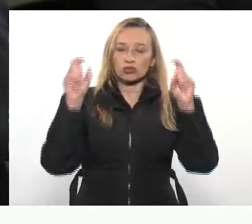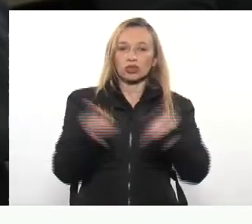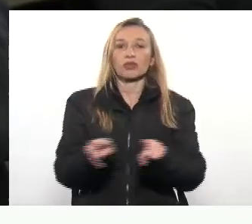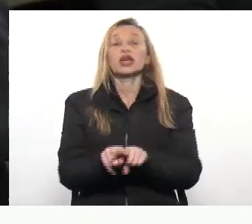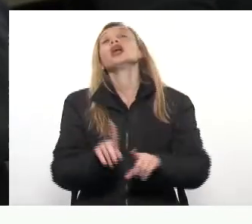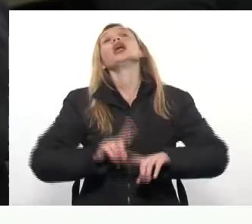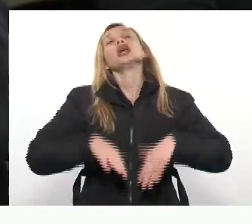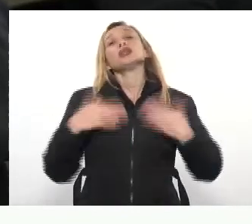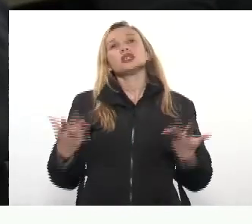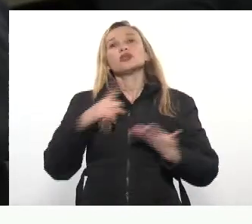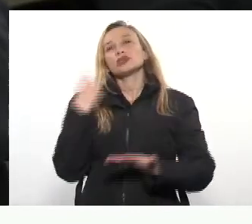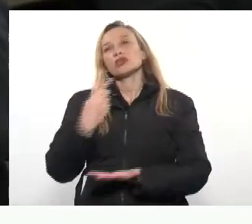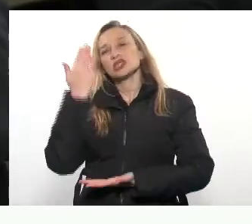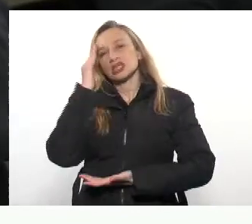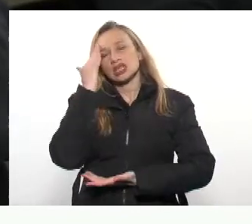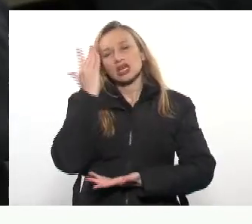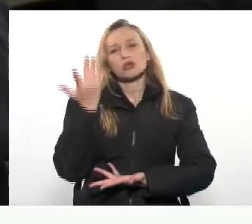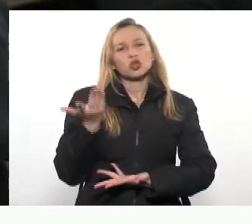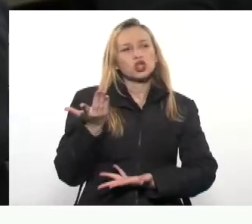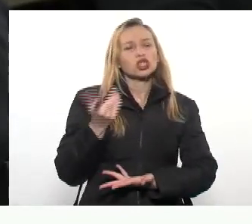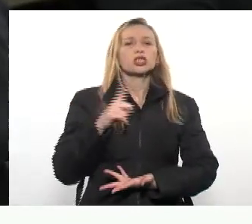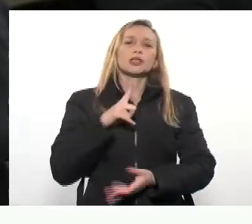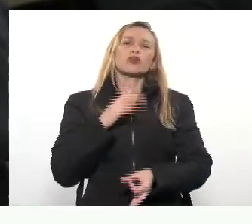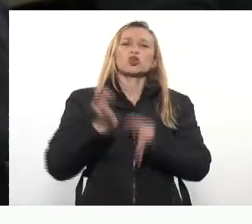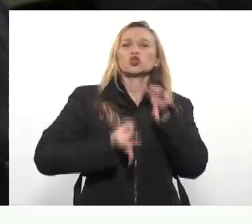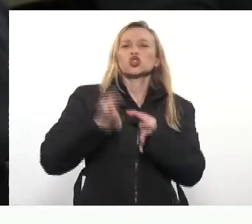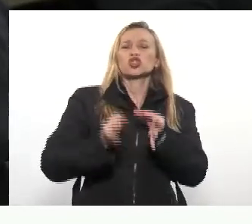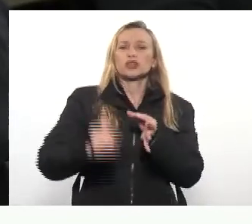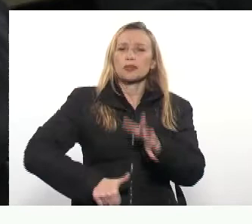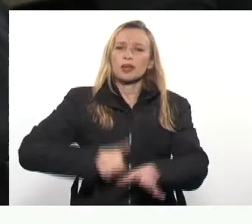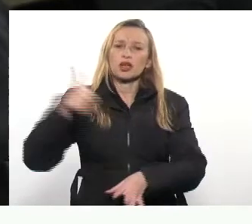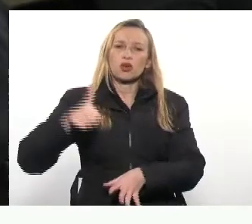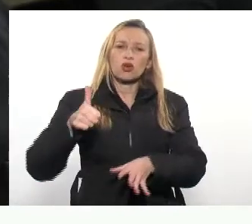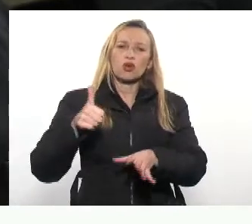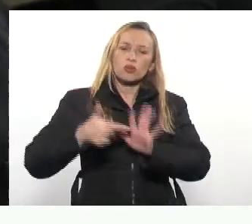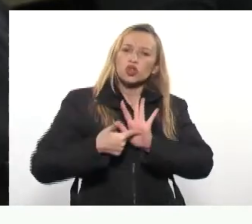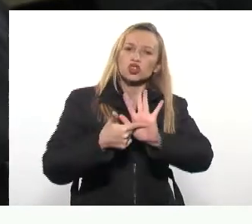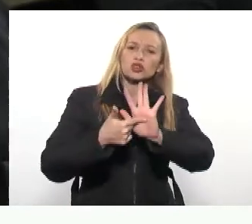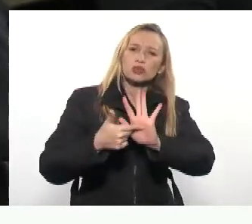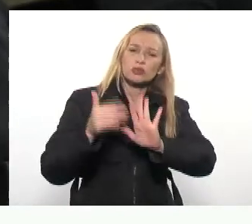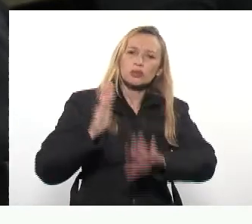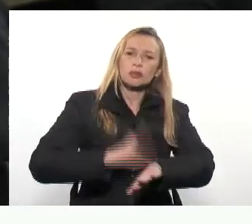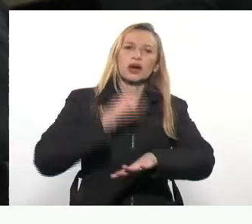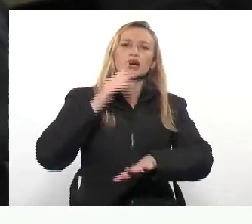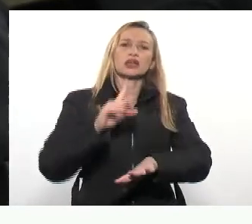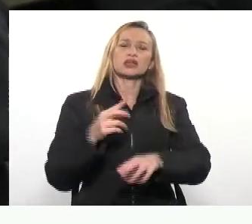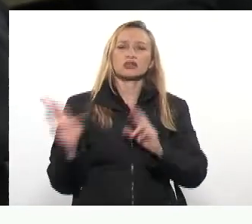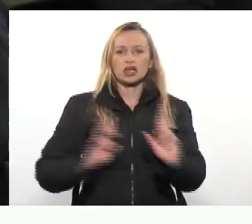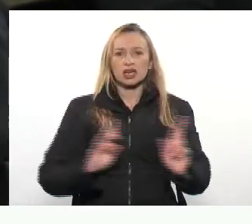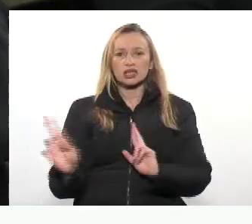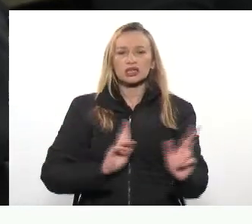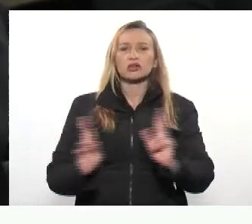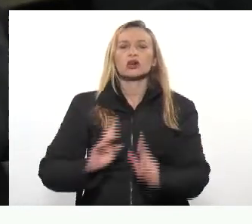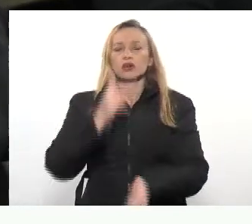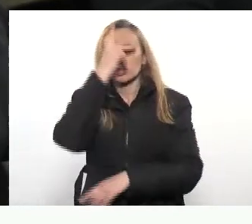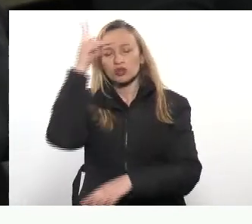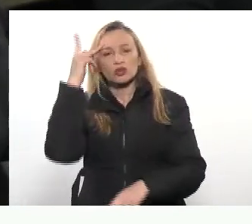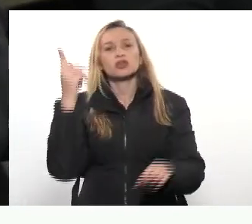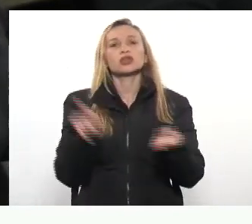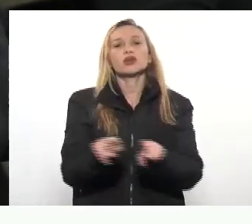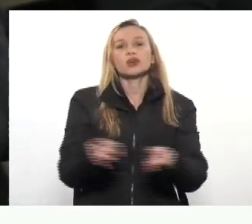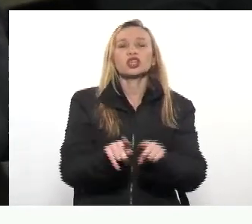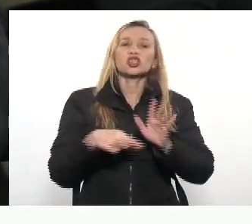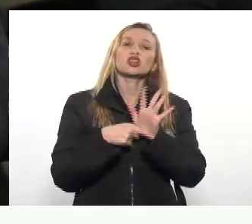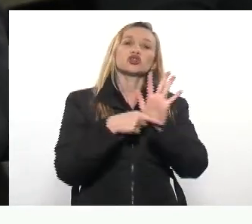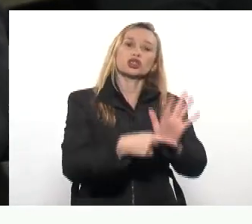gente entende que está gerando aí uma justiça maior, uma transparência maior na nossa relação com os nossos clientes, além de estar